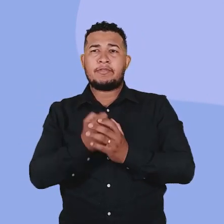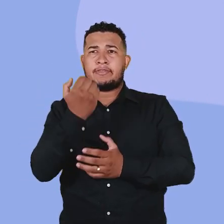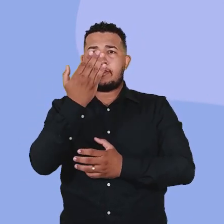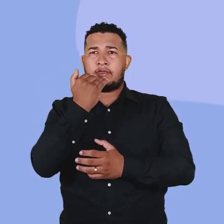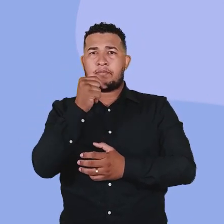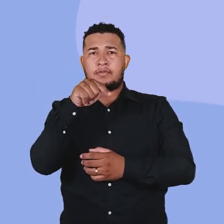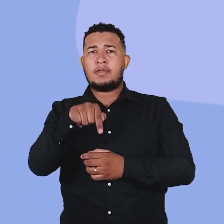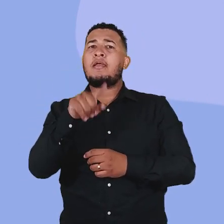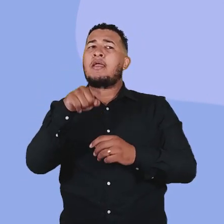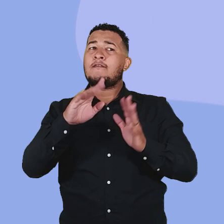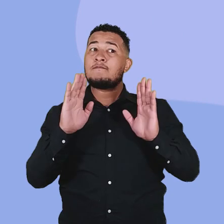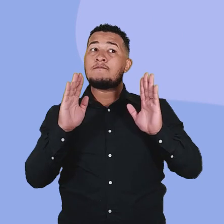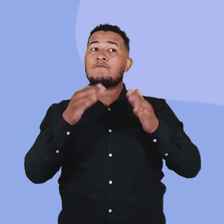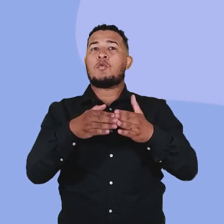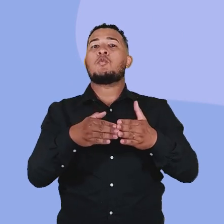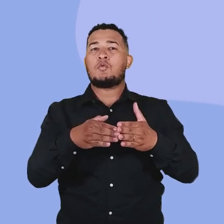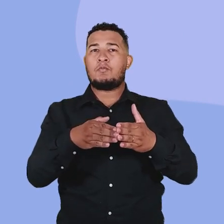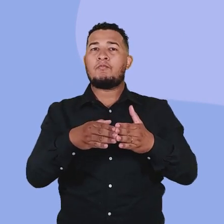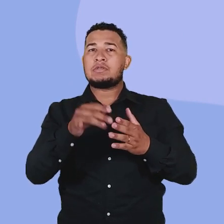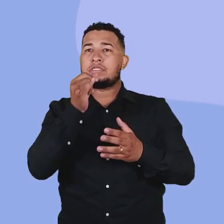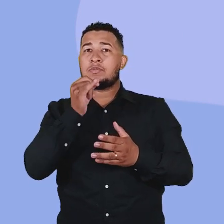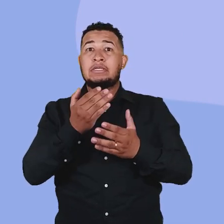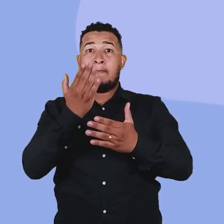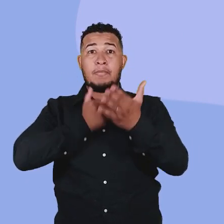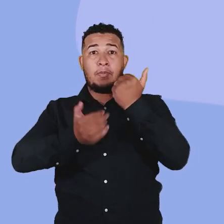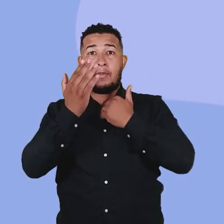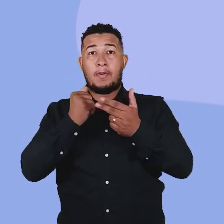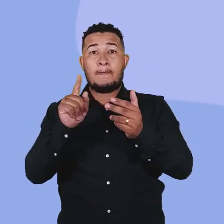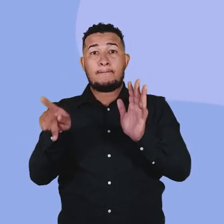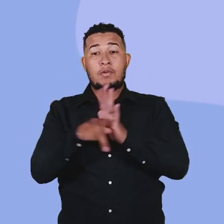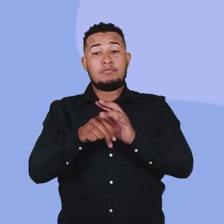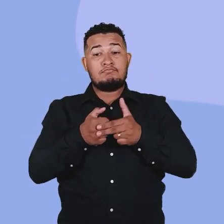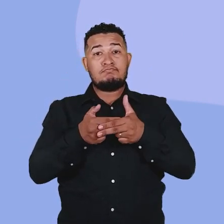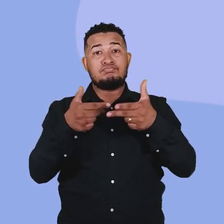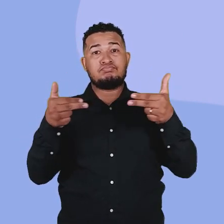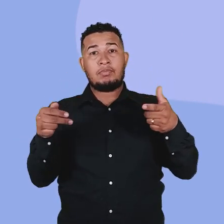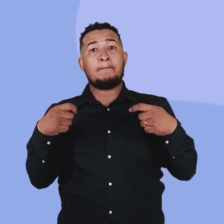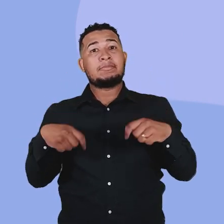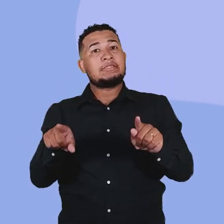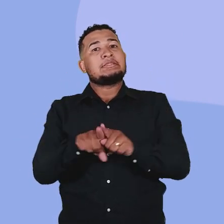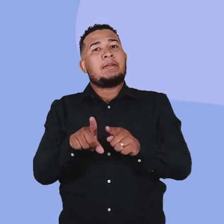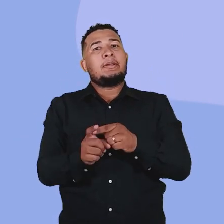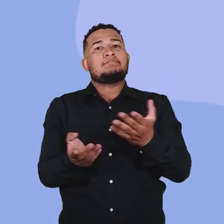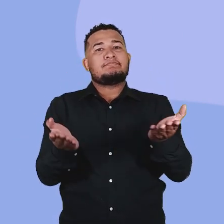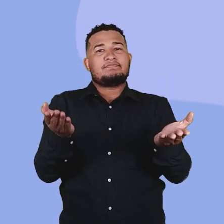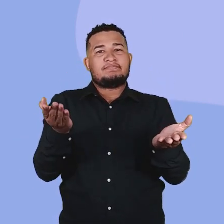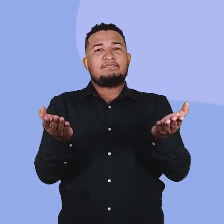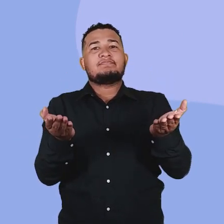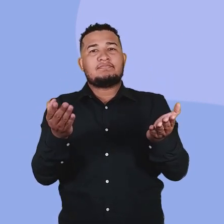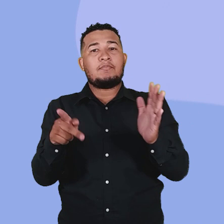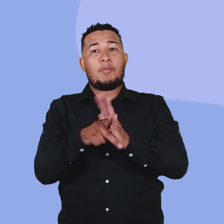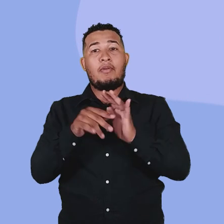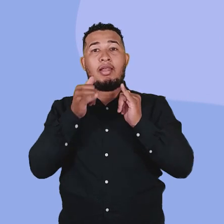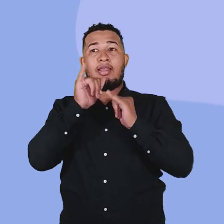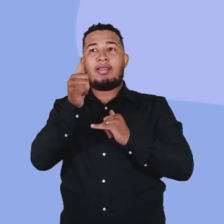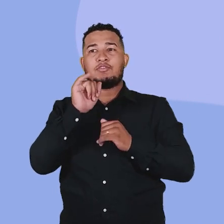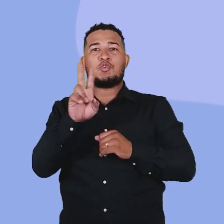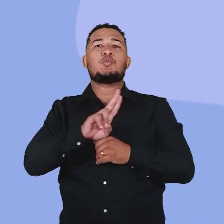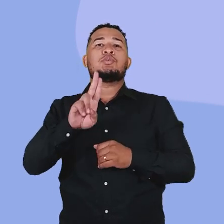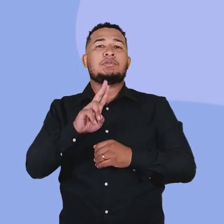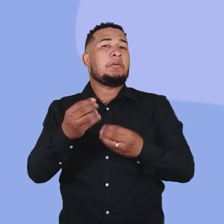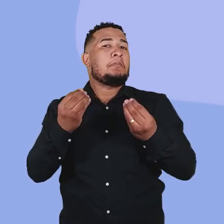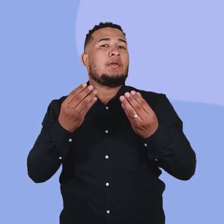alimentação que tem sido um dos nossos grandes focos. A ingestão de nutrientes precisa estar em equilíbrio com a nossa